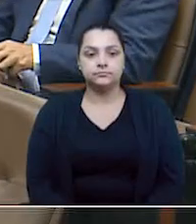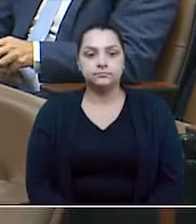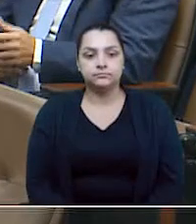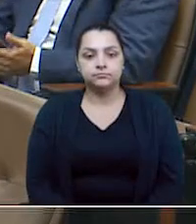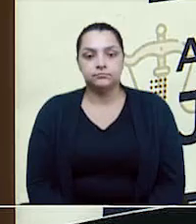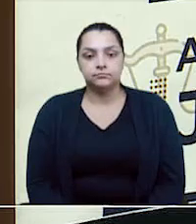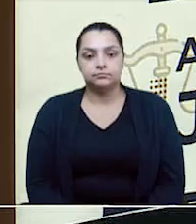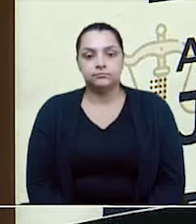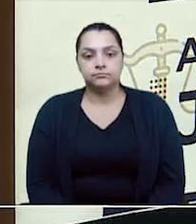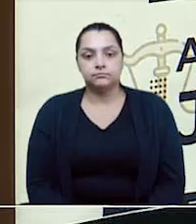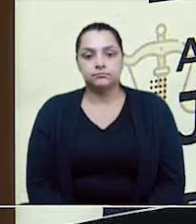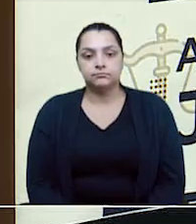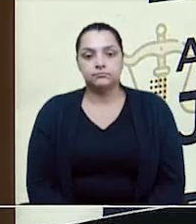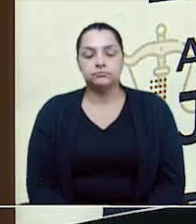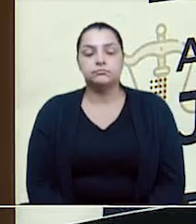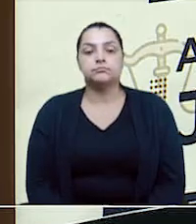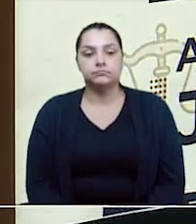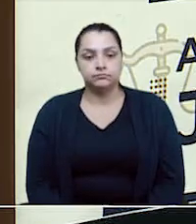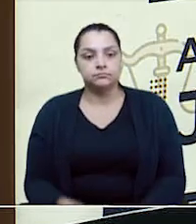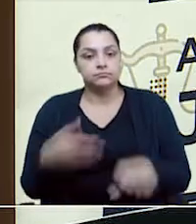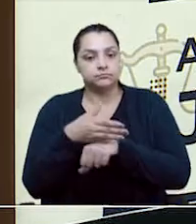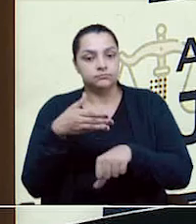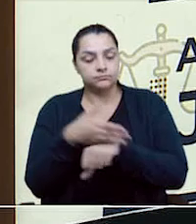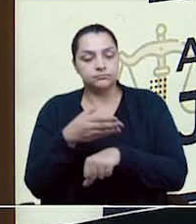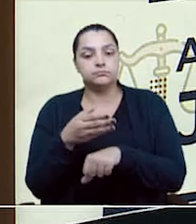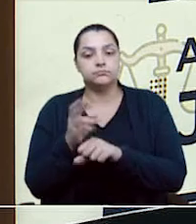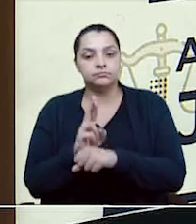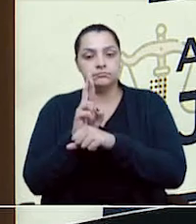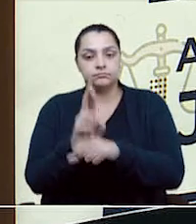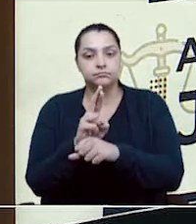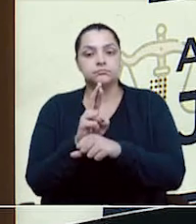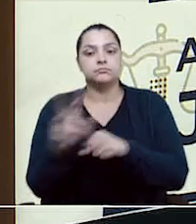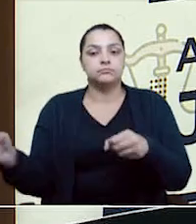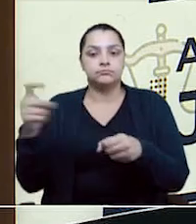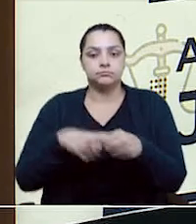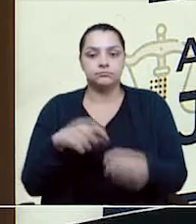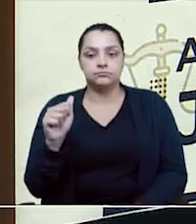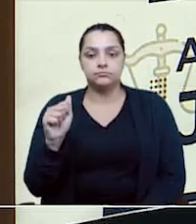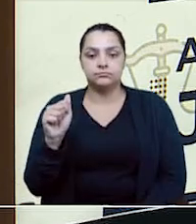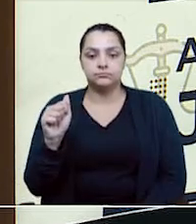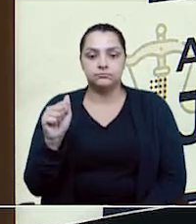Preservada a participação do representante associativo, né, da presidente da Ana Matra,